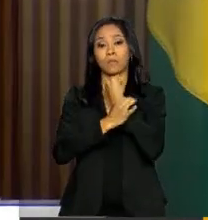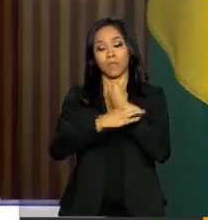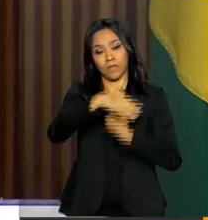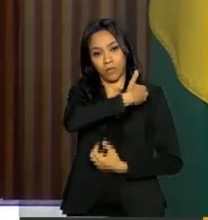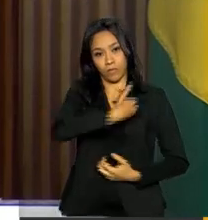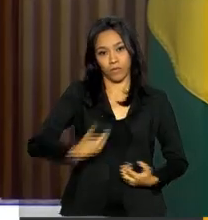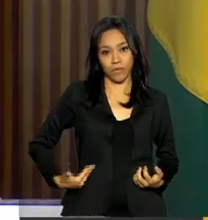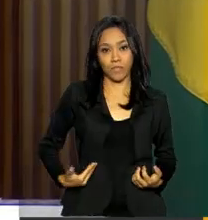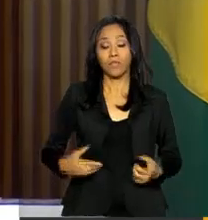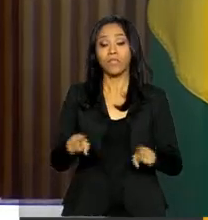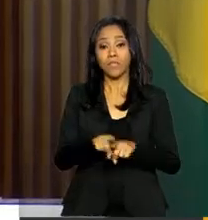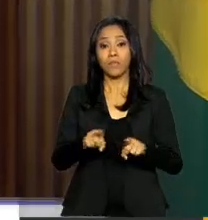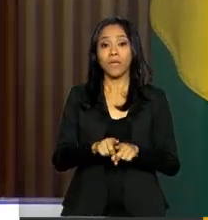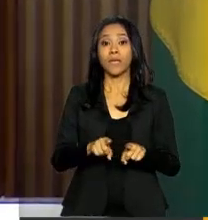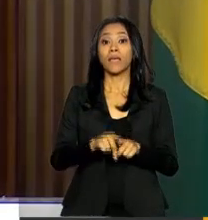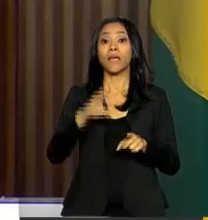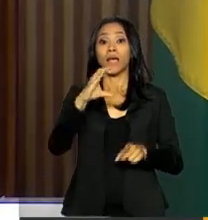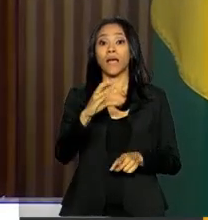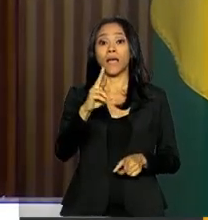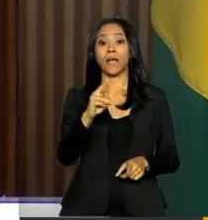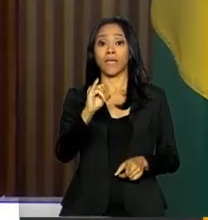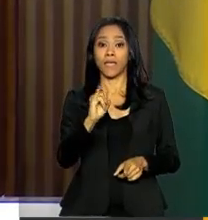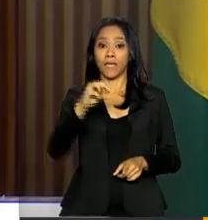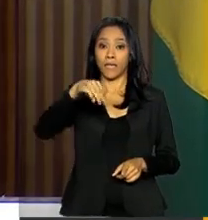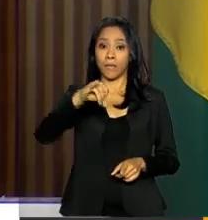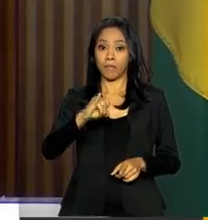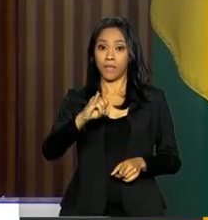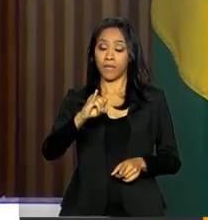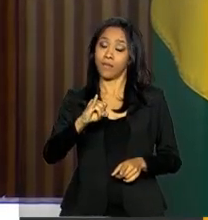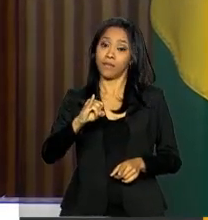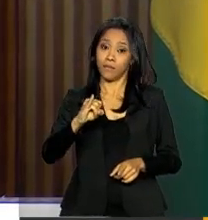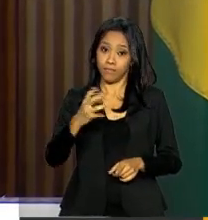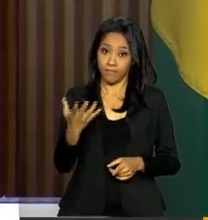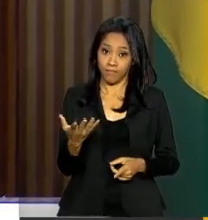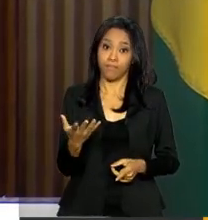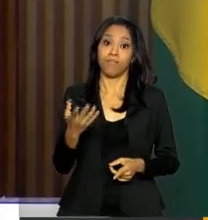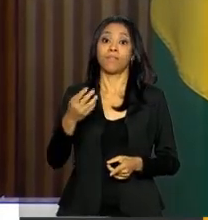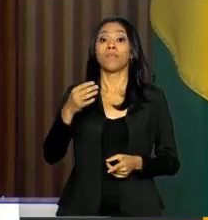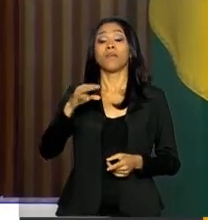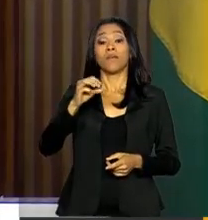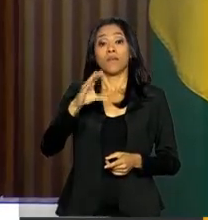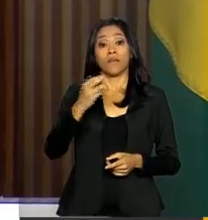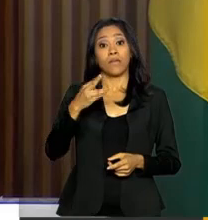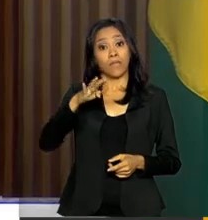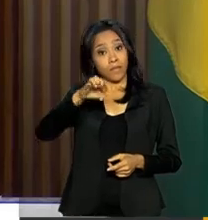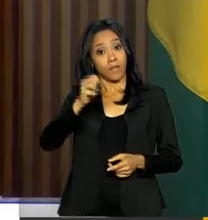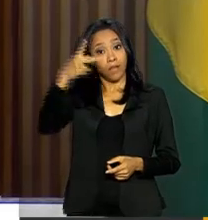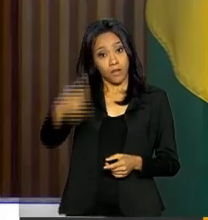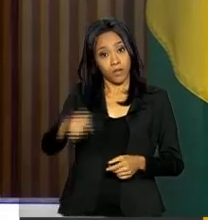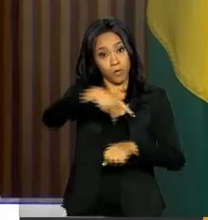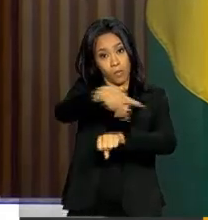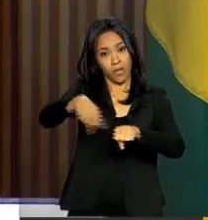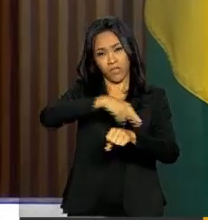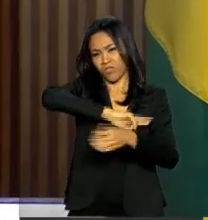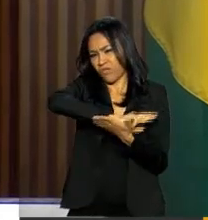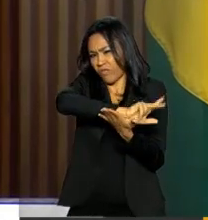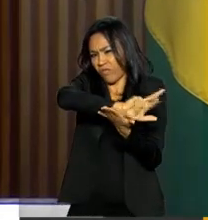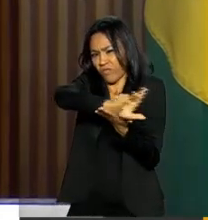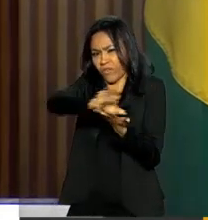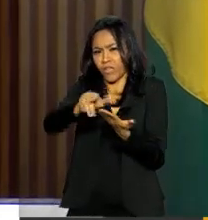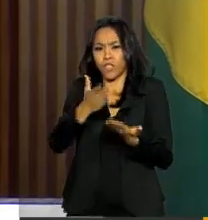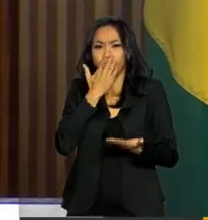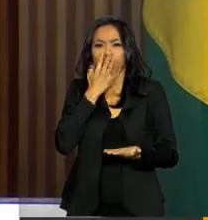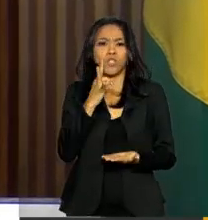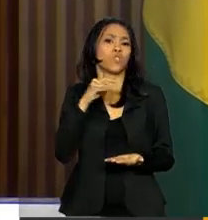criminalidade no país sobre as suas mais variadas formas e nós é